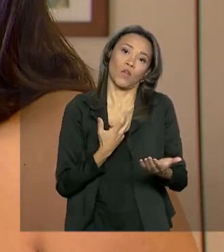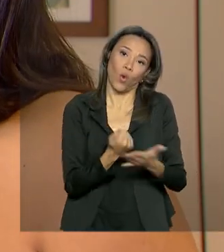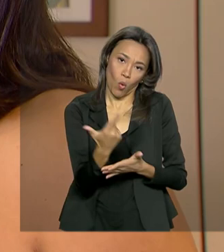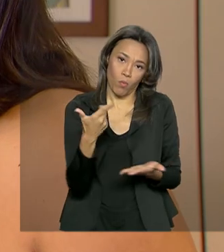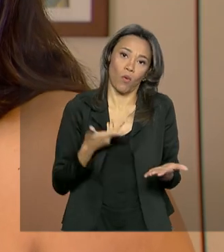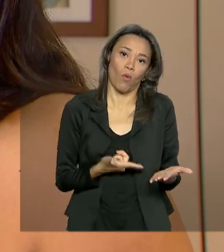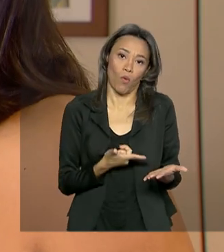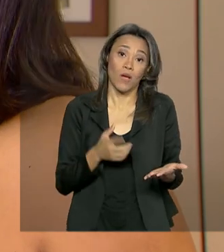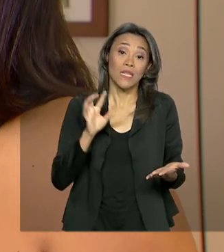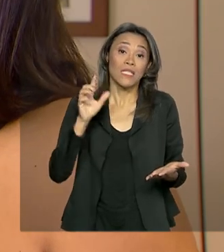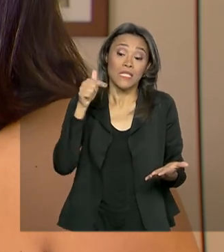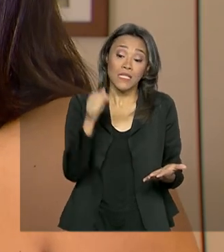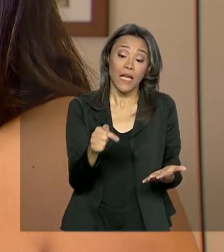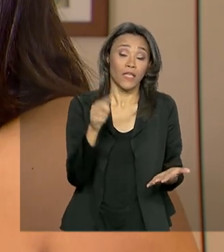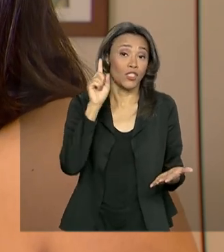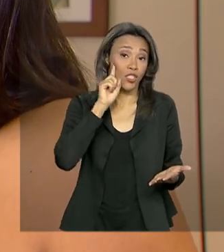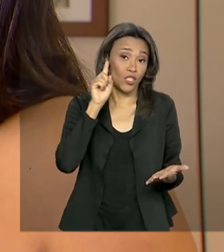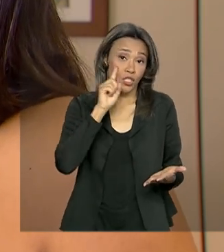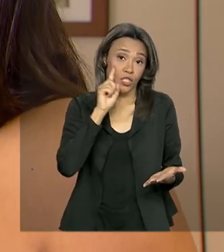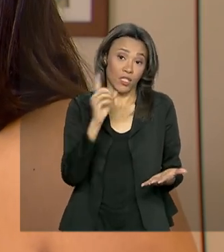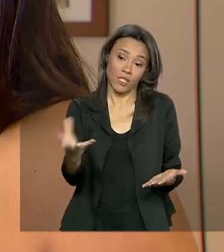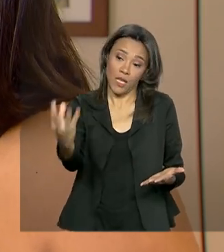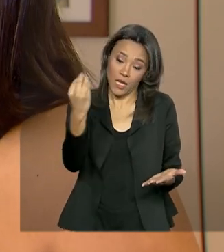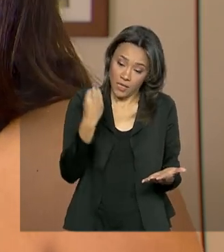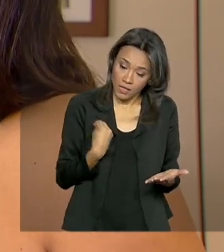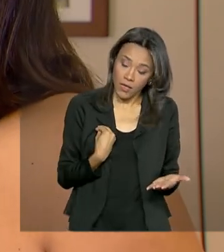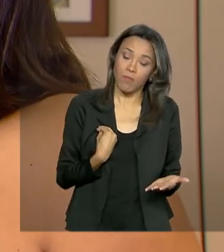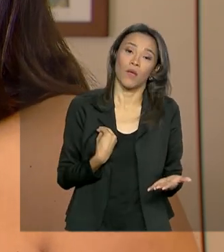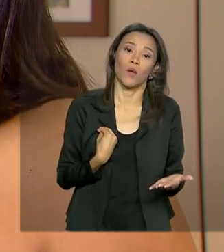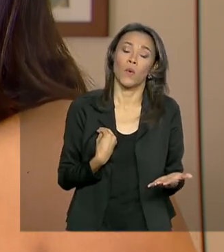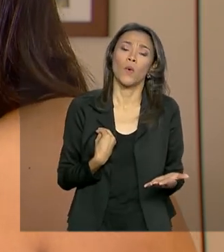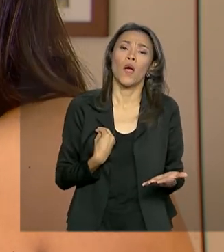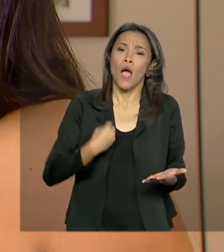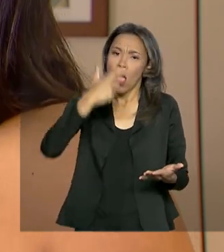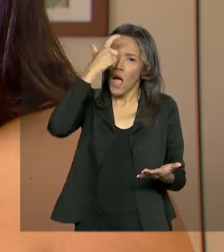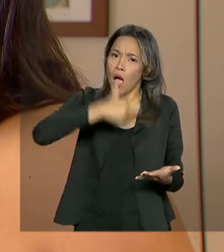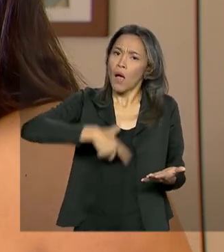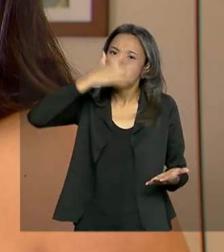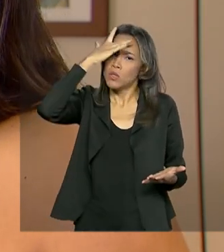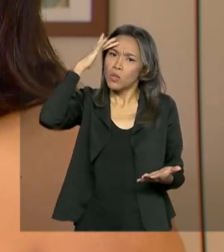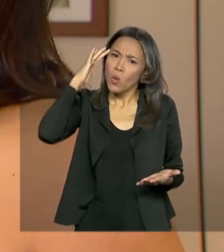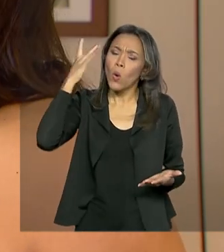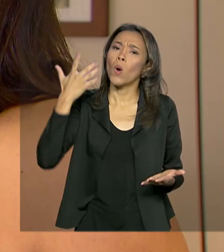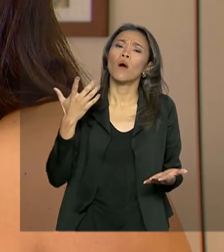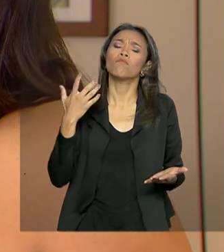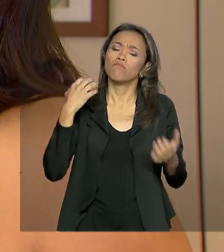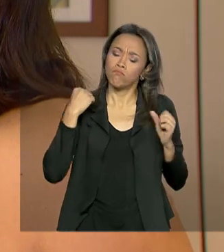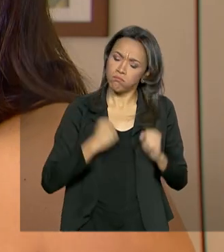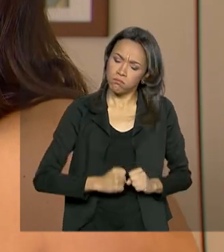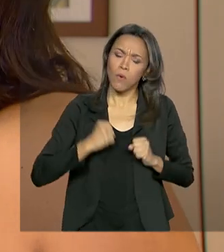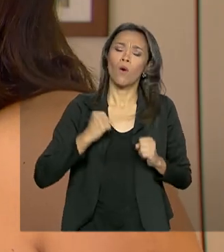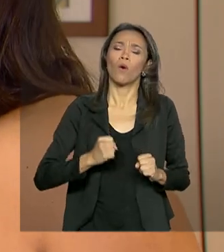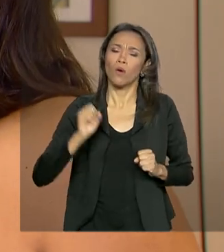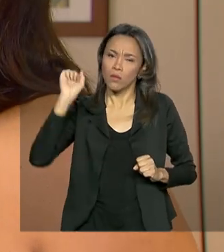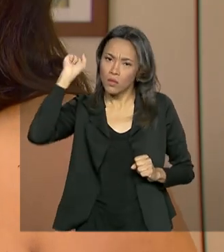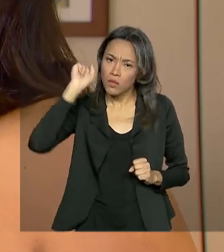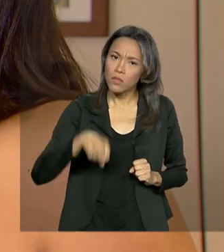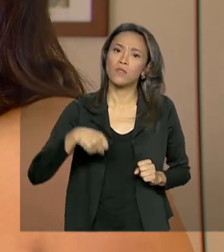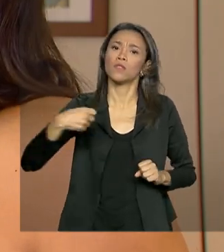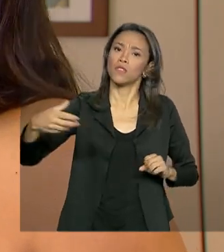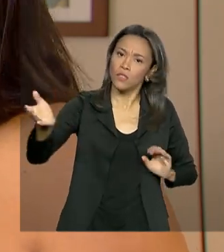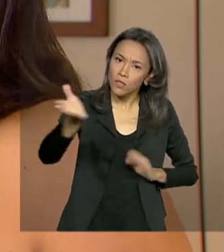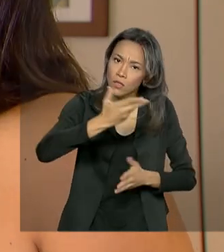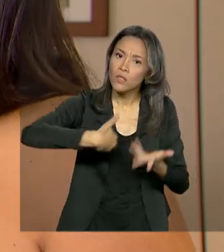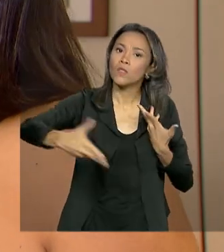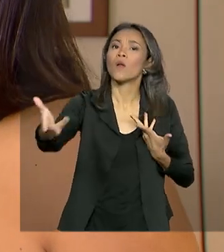sete dias após o recebimento do produto o consumidor sem qualquer fundamentação pode sim requerer a